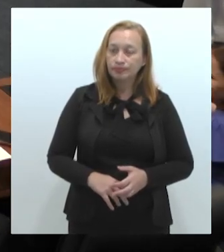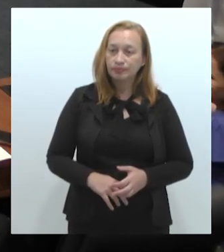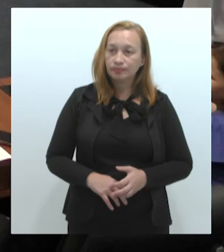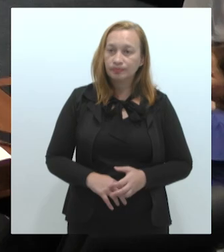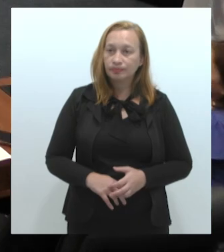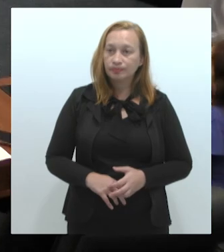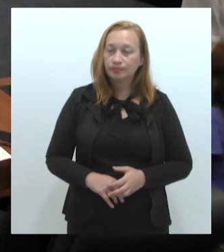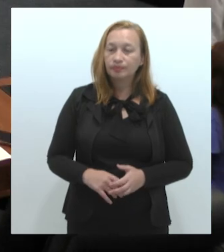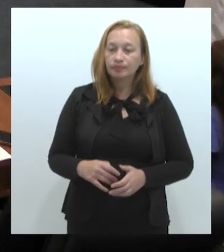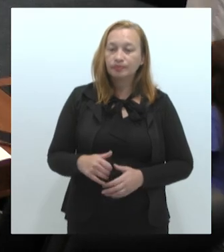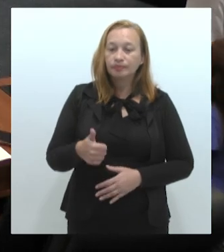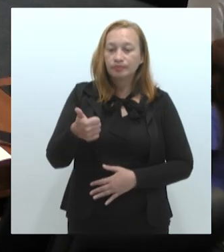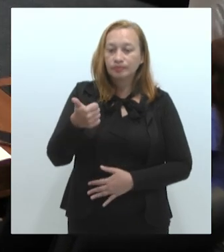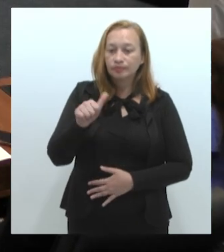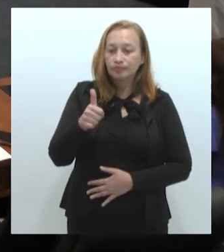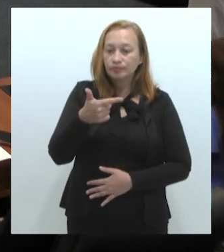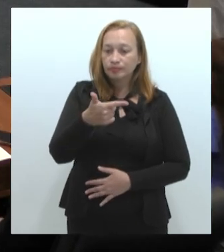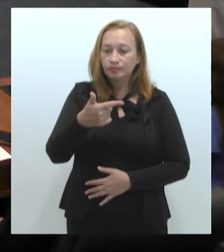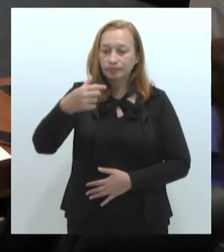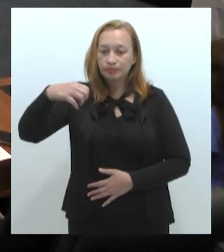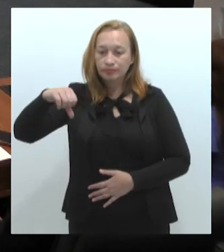Do 1129.